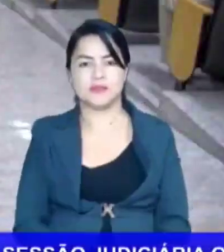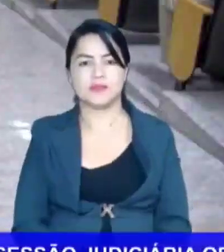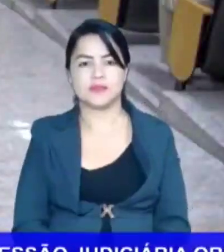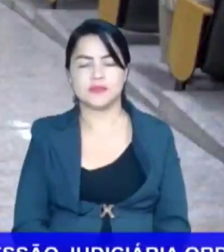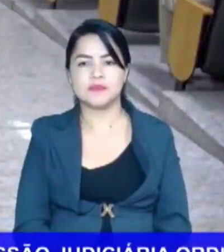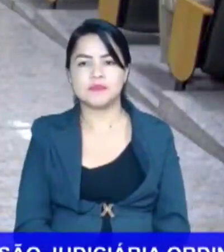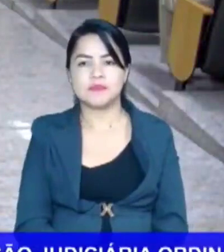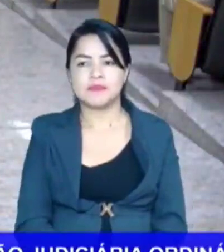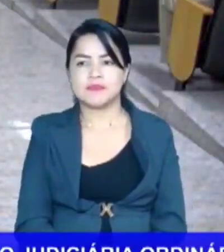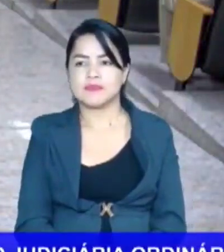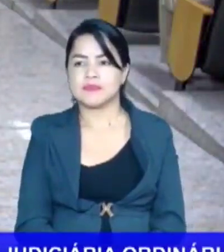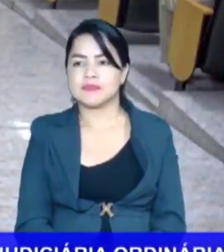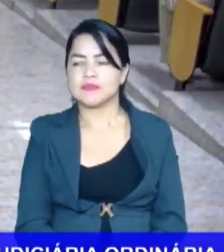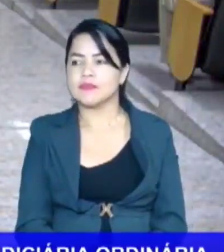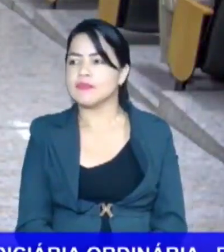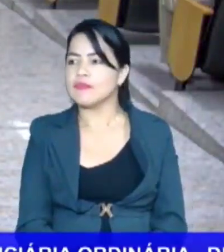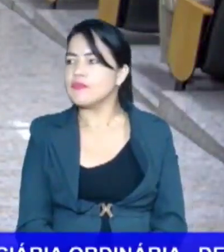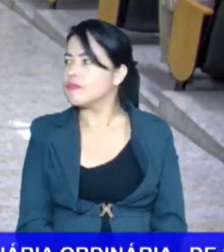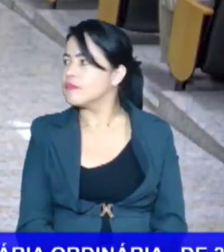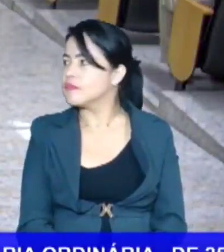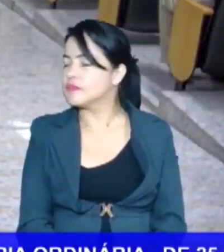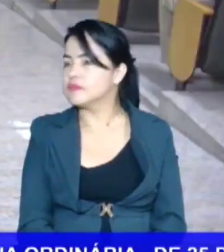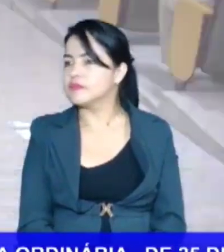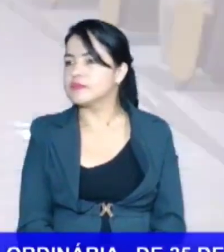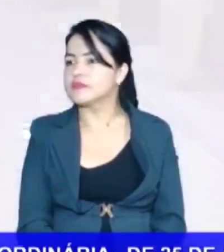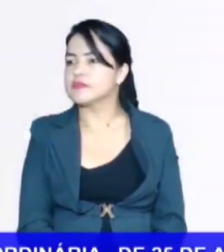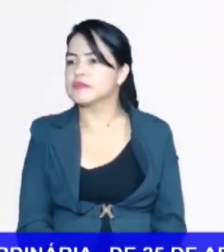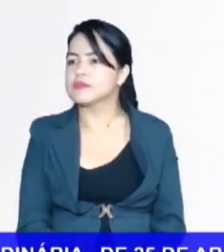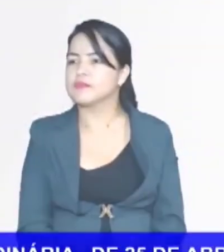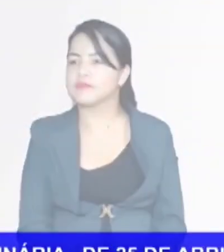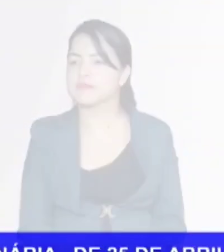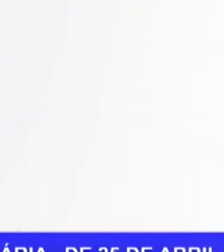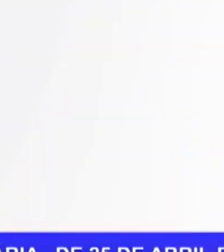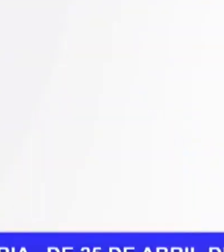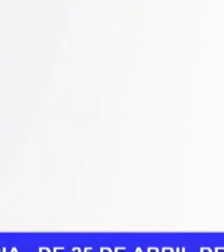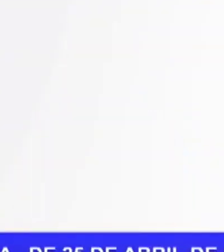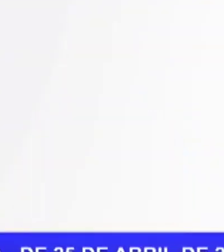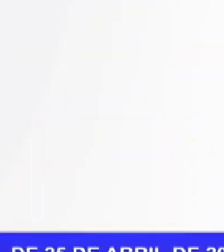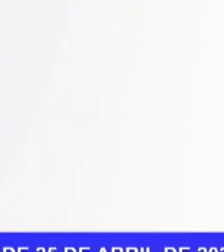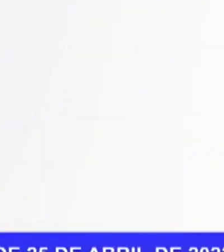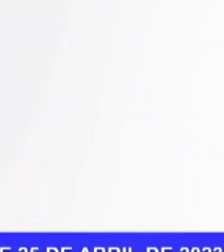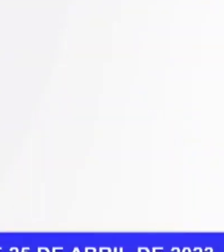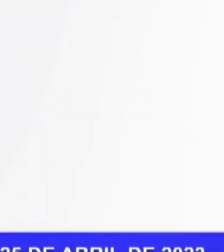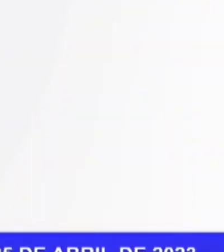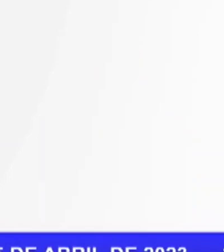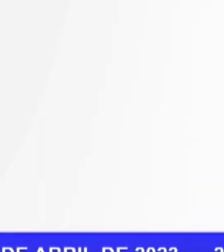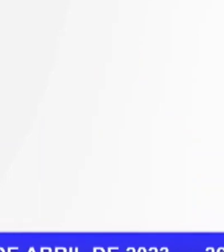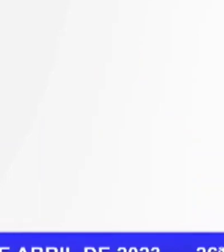Sessão encerrada, logo do TRE.